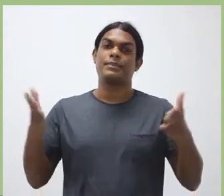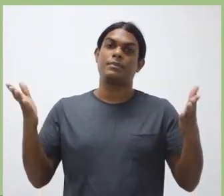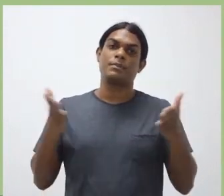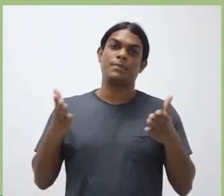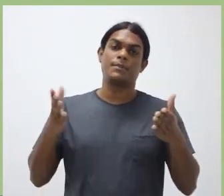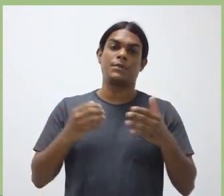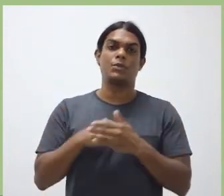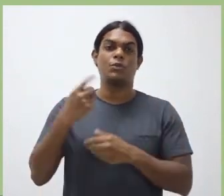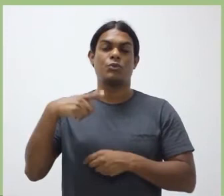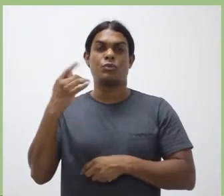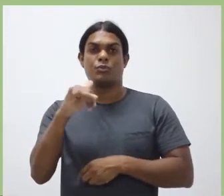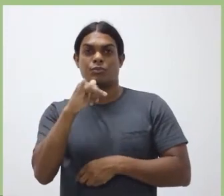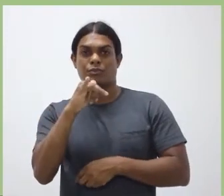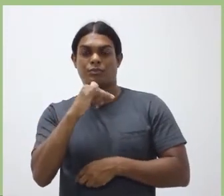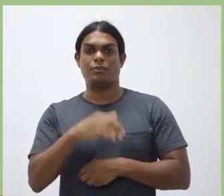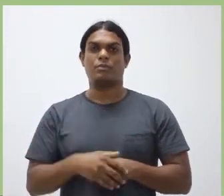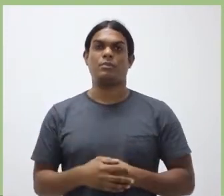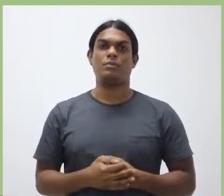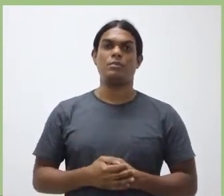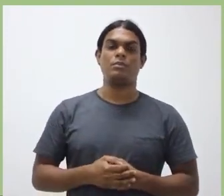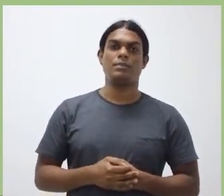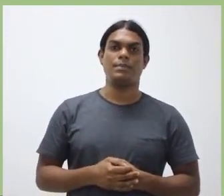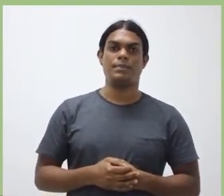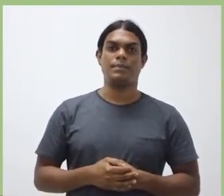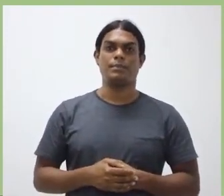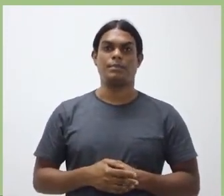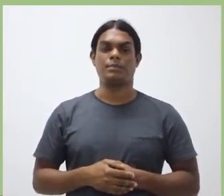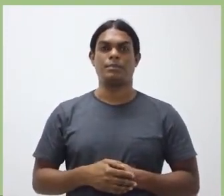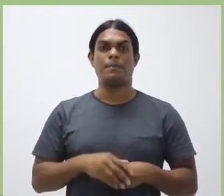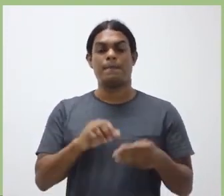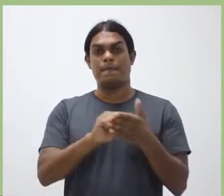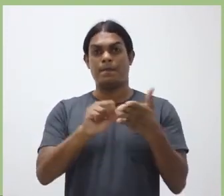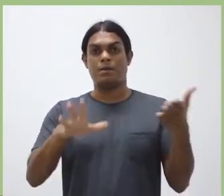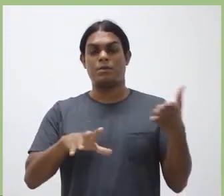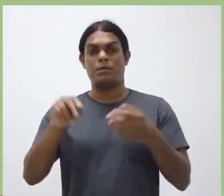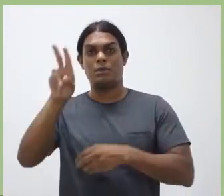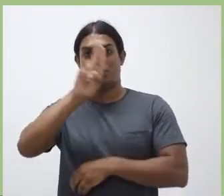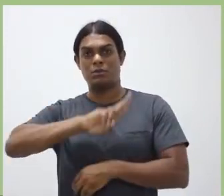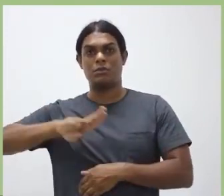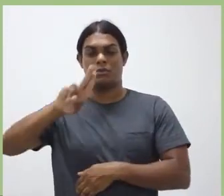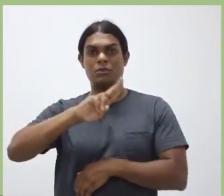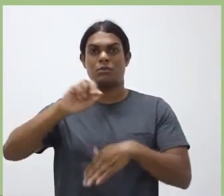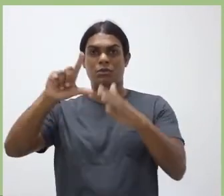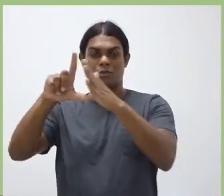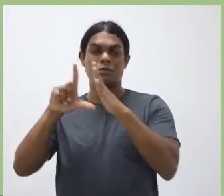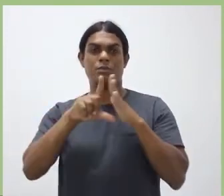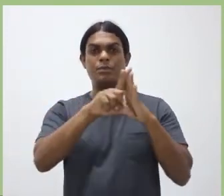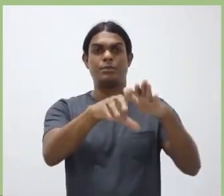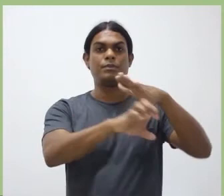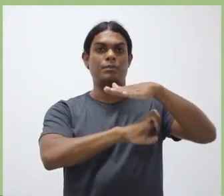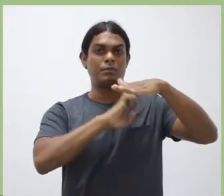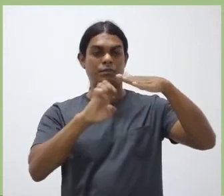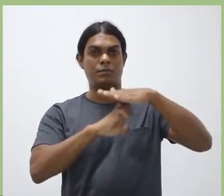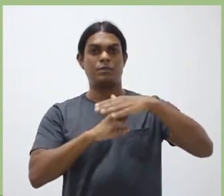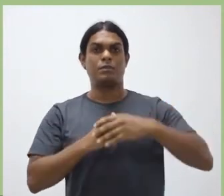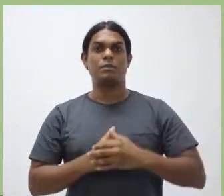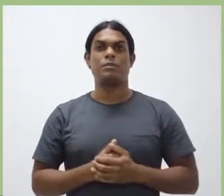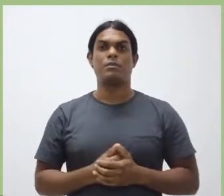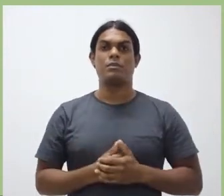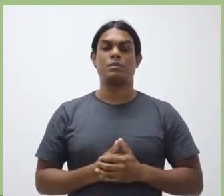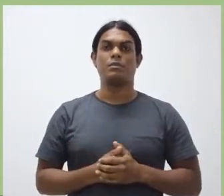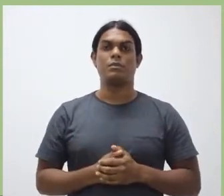Vamos agora a um outro exemplo de operação que se utiliza da logística empresarial e,